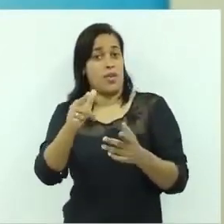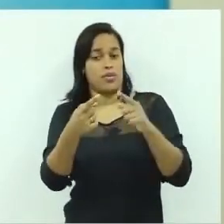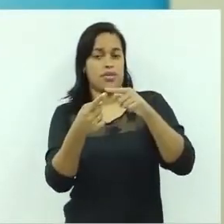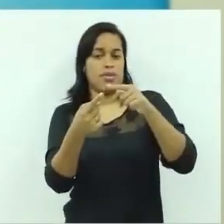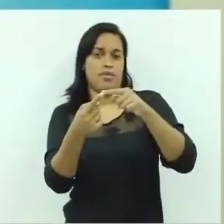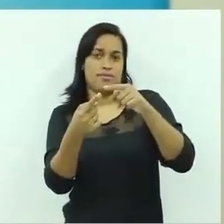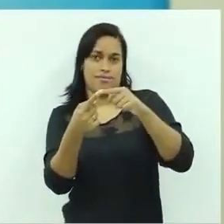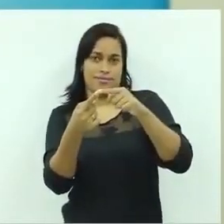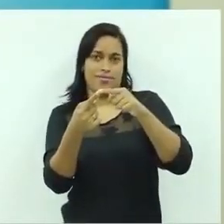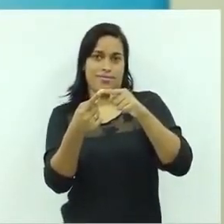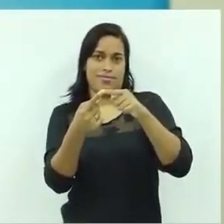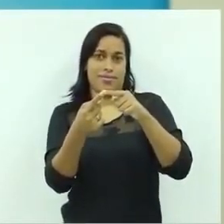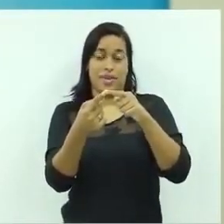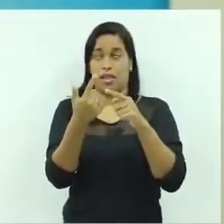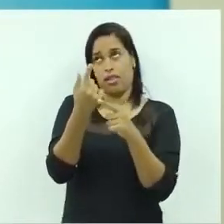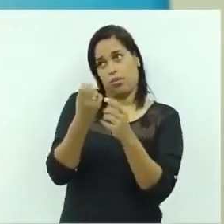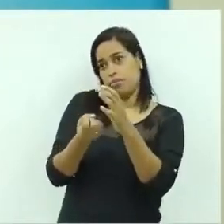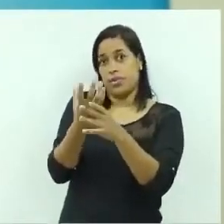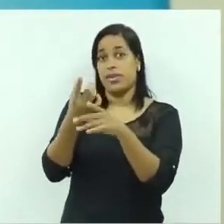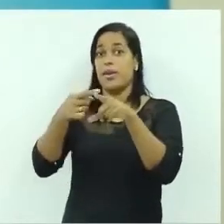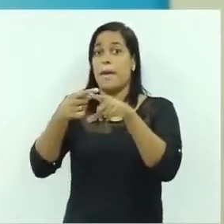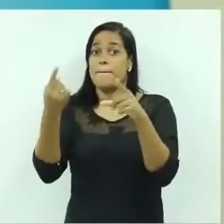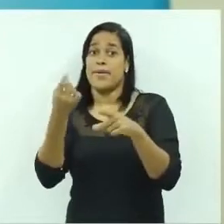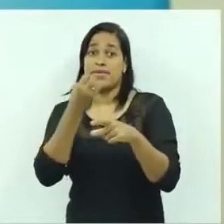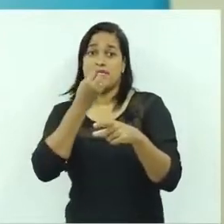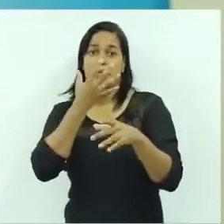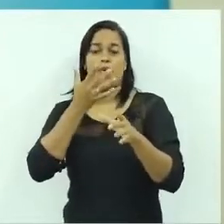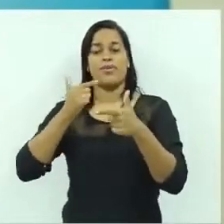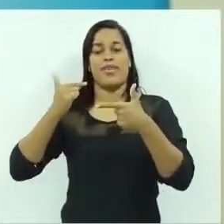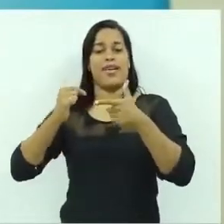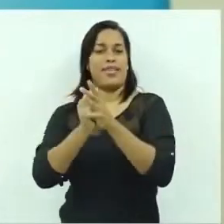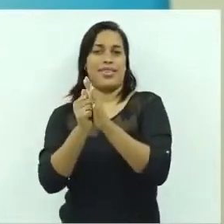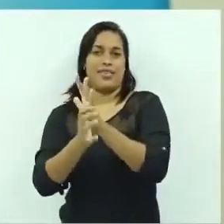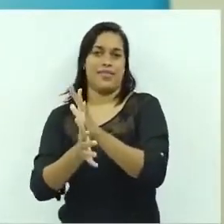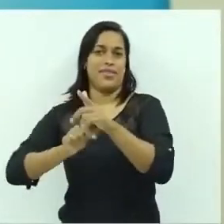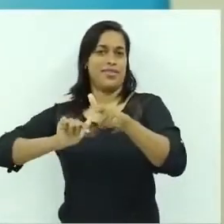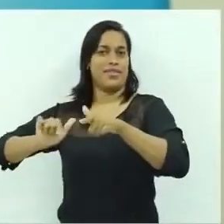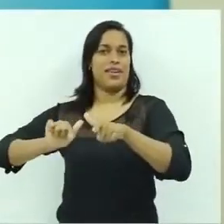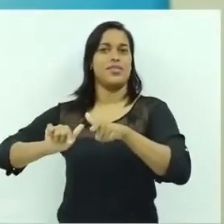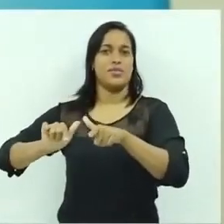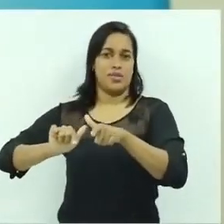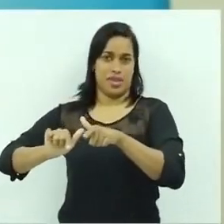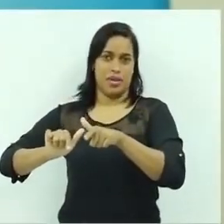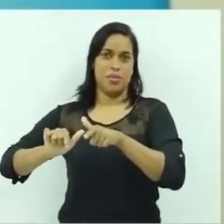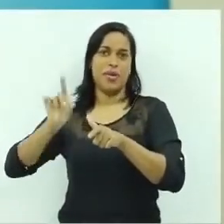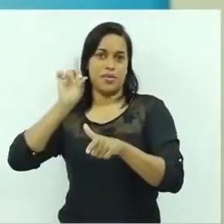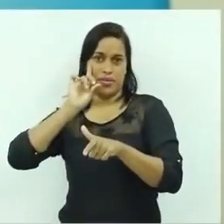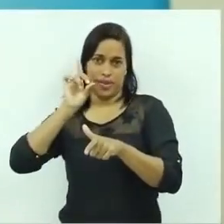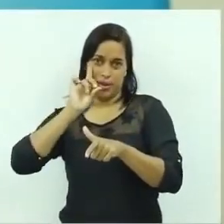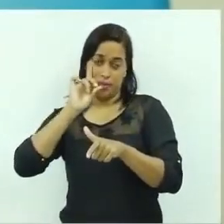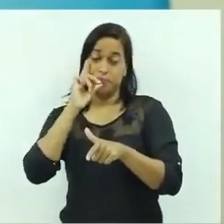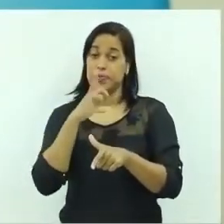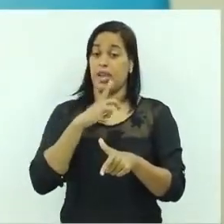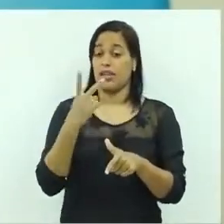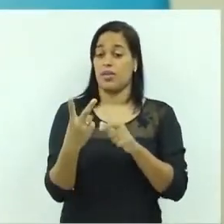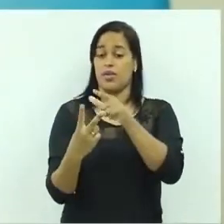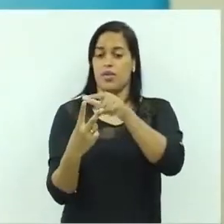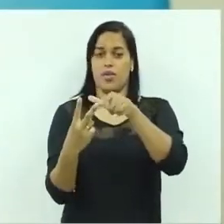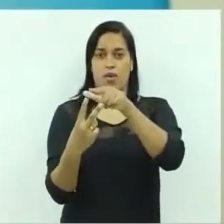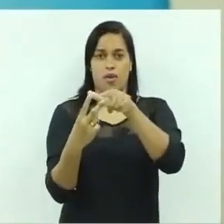embora não cria, mas é muito bom na execução daquelas ideias. Então eu tenho dois